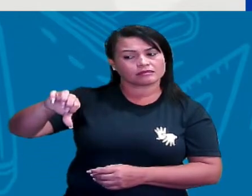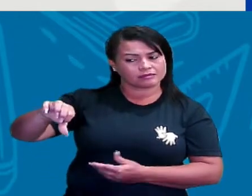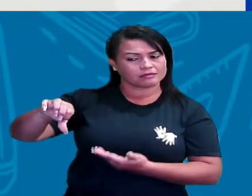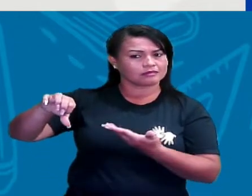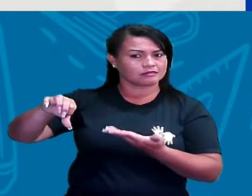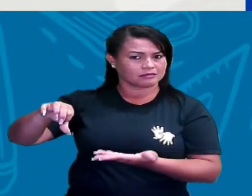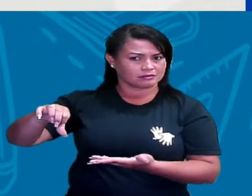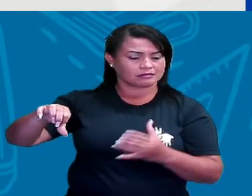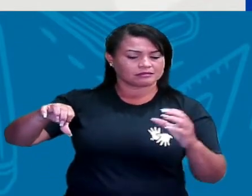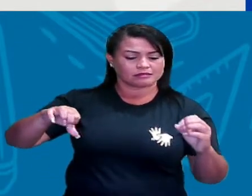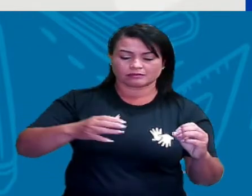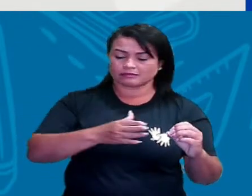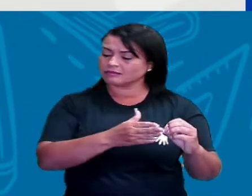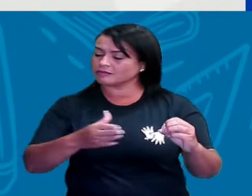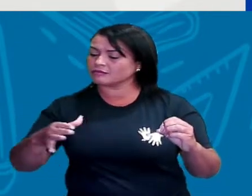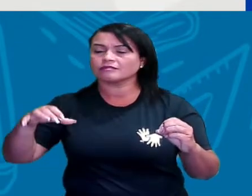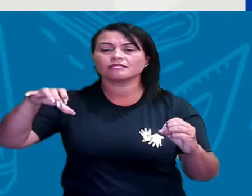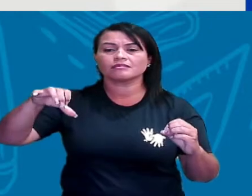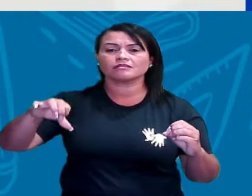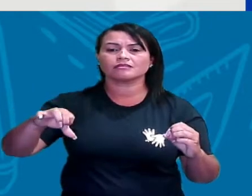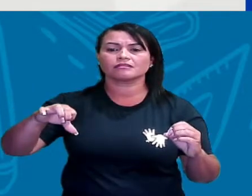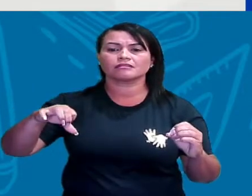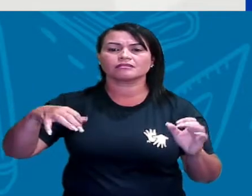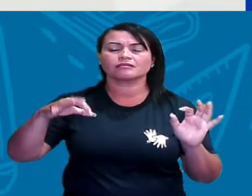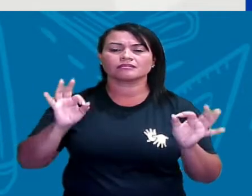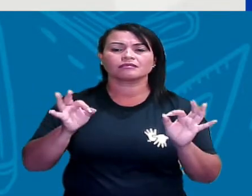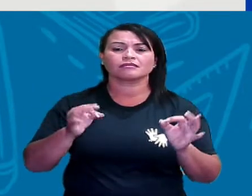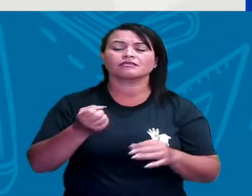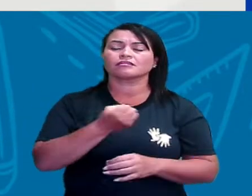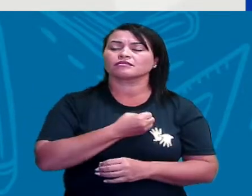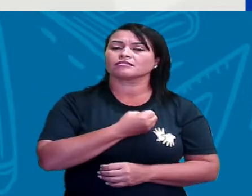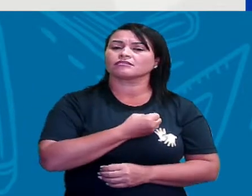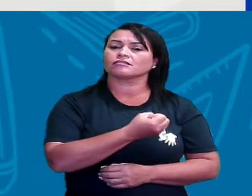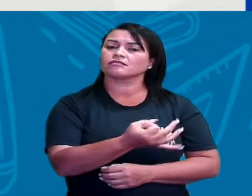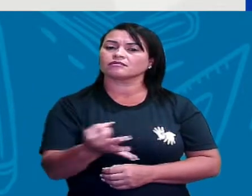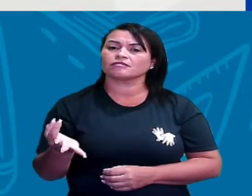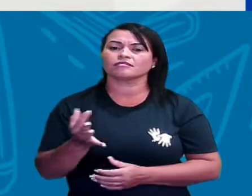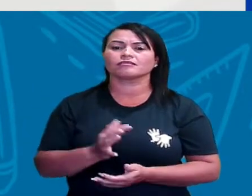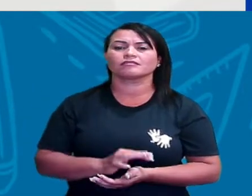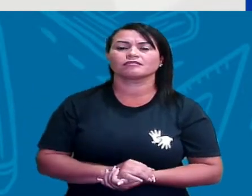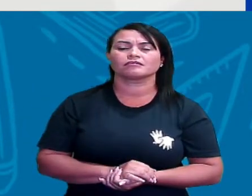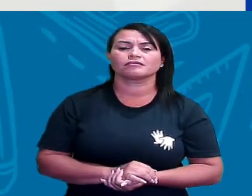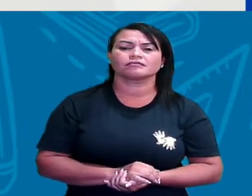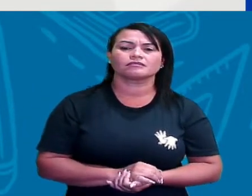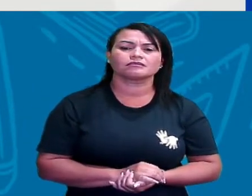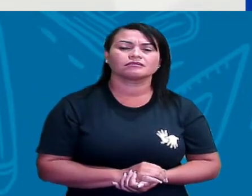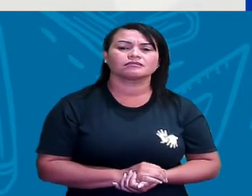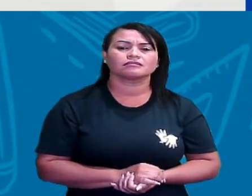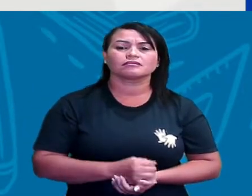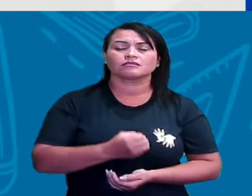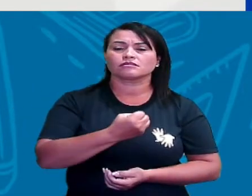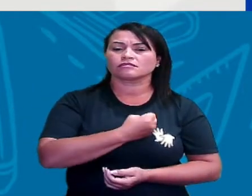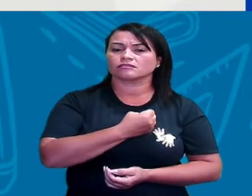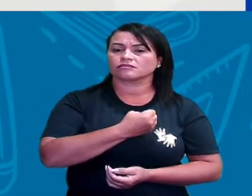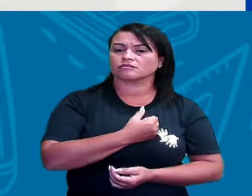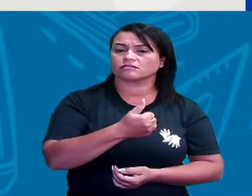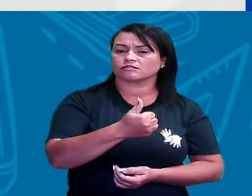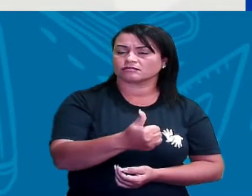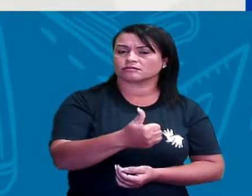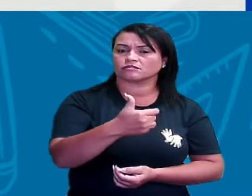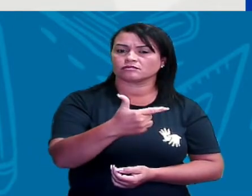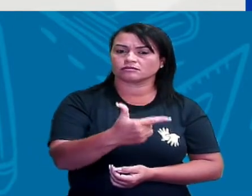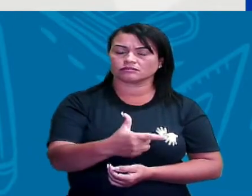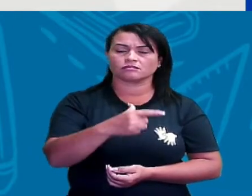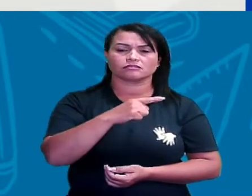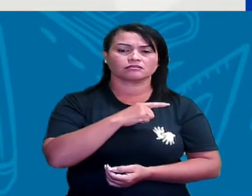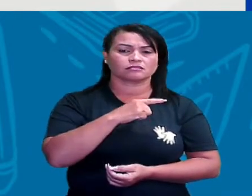9. Tá certo? Vai embora. Chamamos de algarismo, ok? O número 12 possui